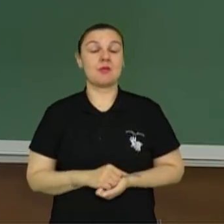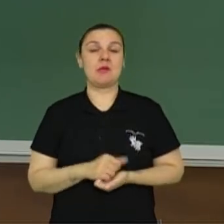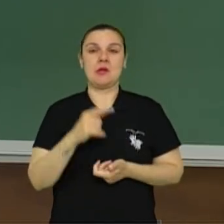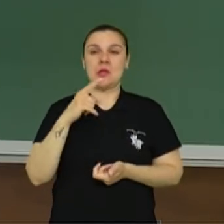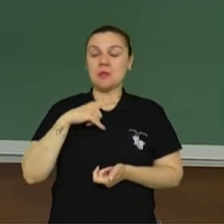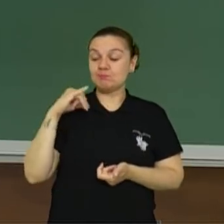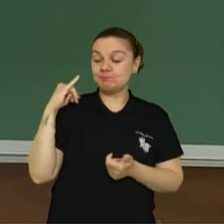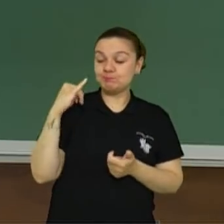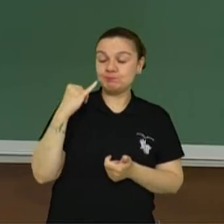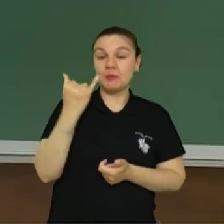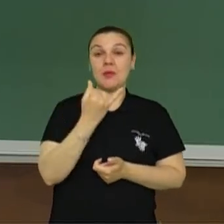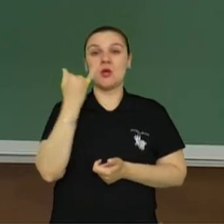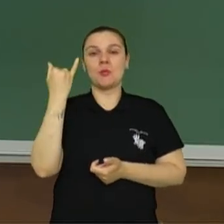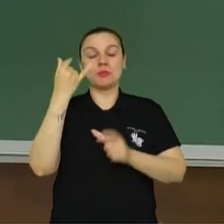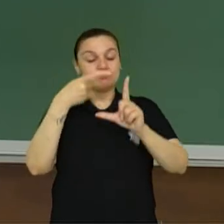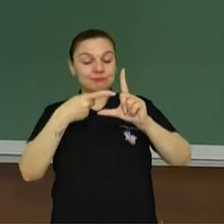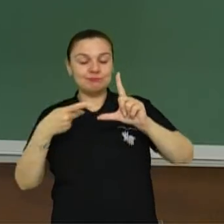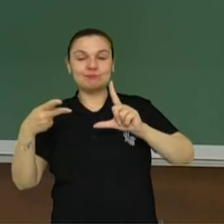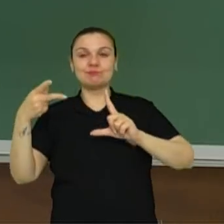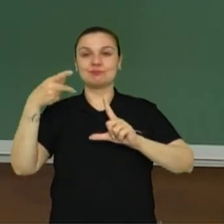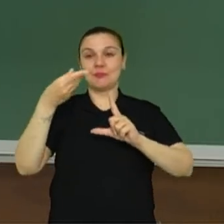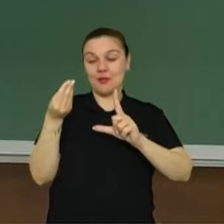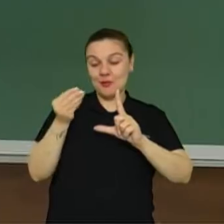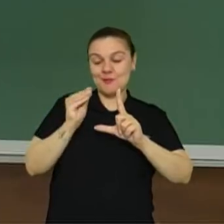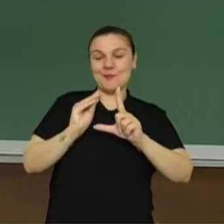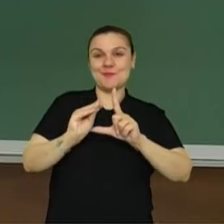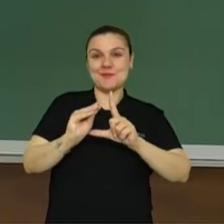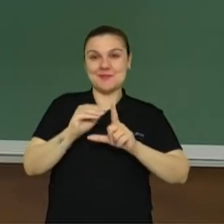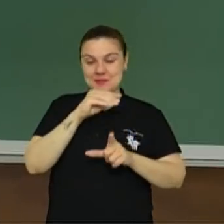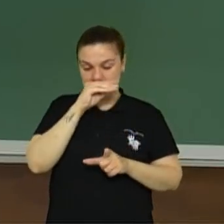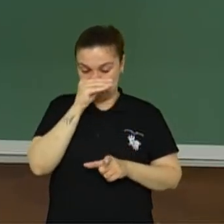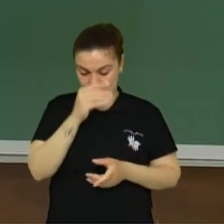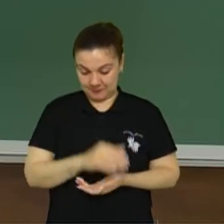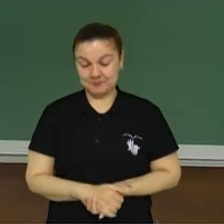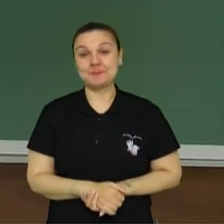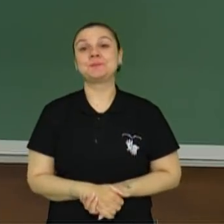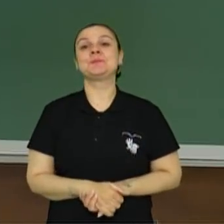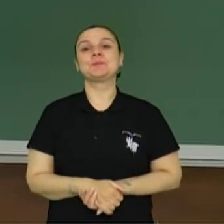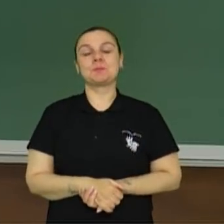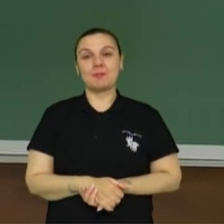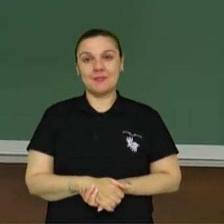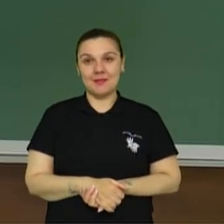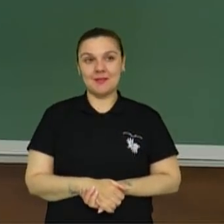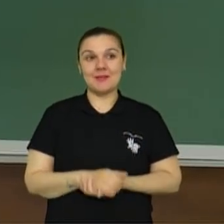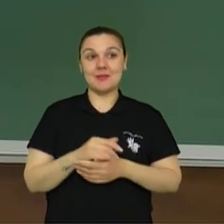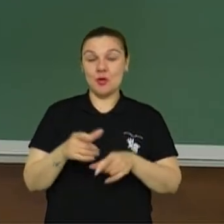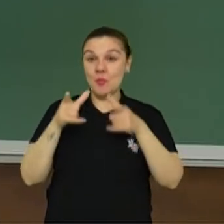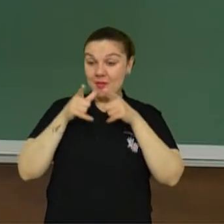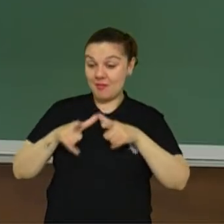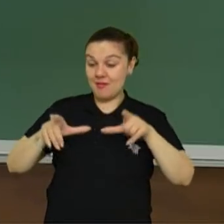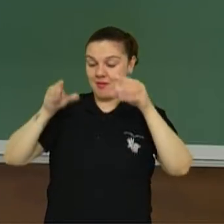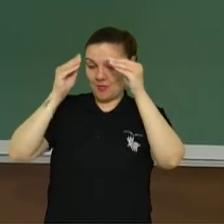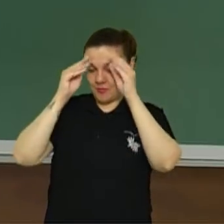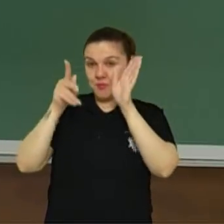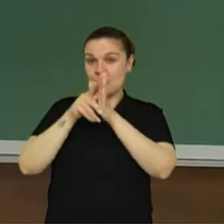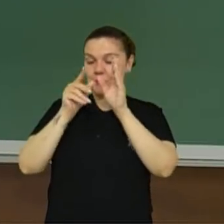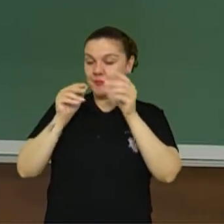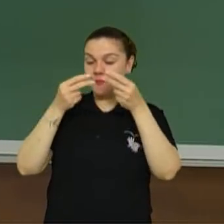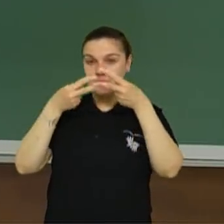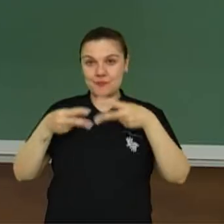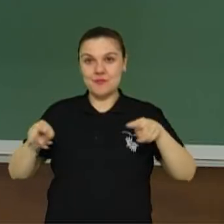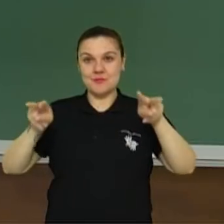ali informações bem importantes que são passadas através da imagem, através da linguagem visual.